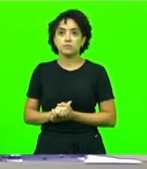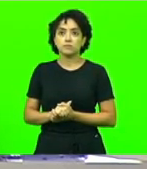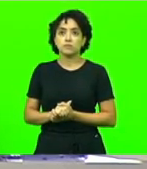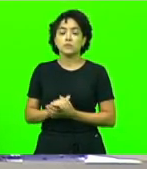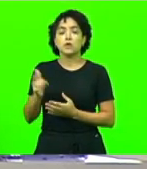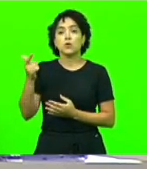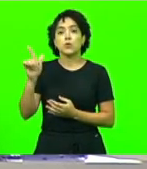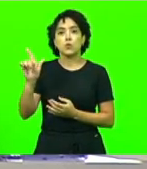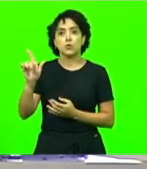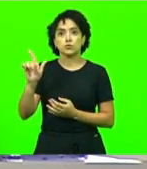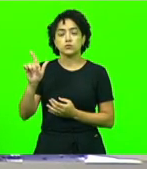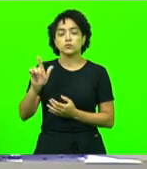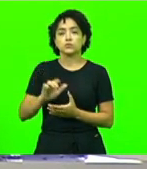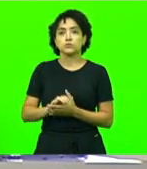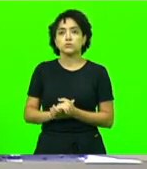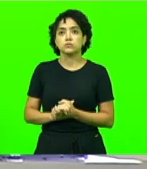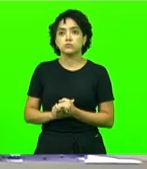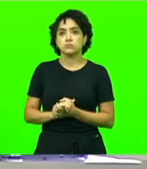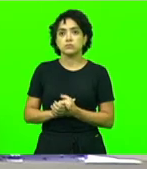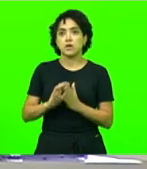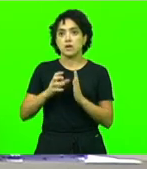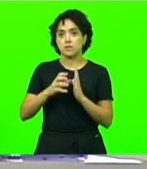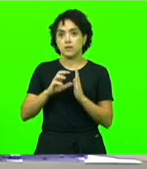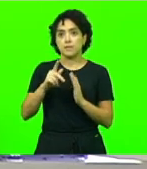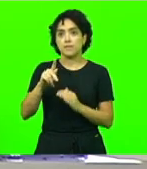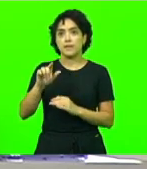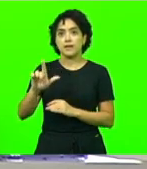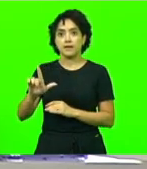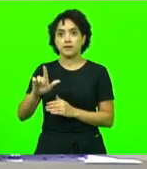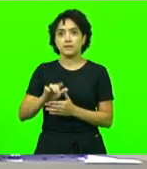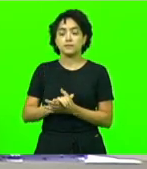Próximo horário pertence ao PL.